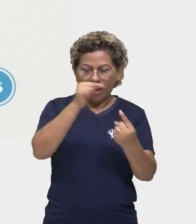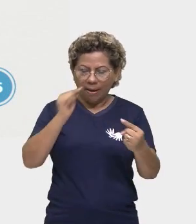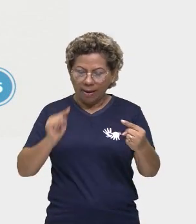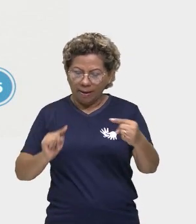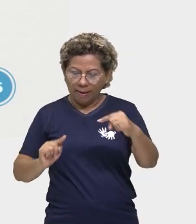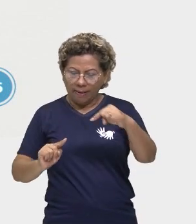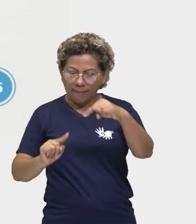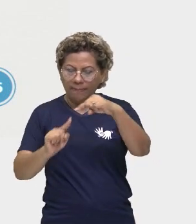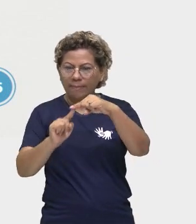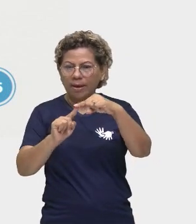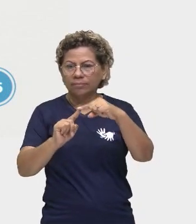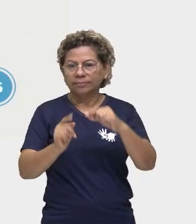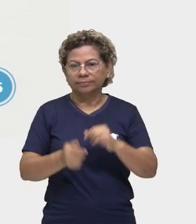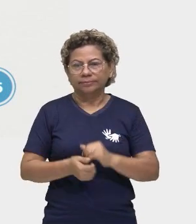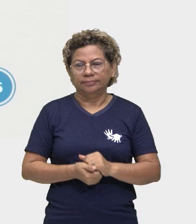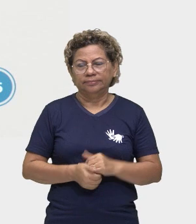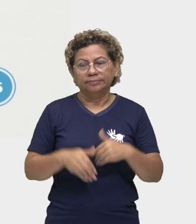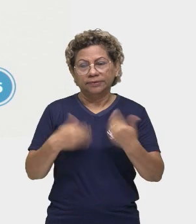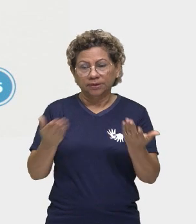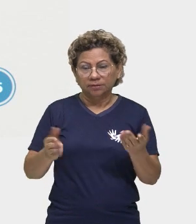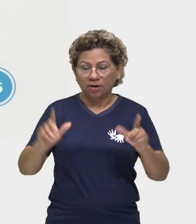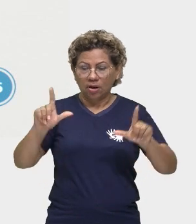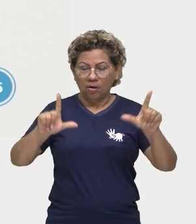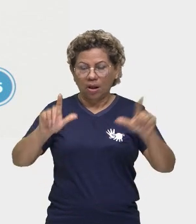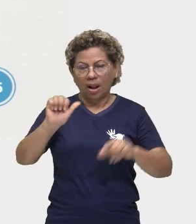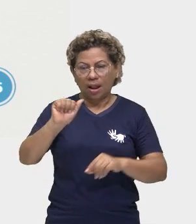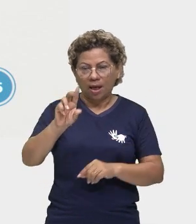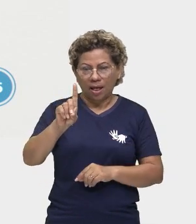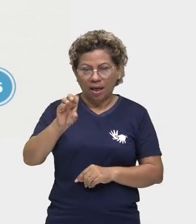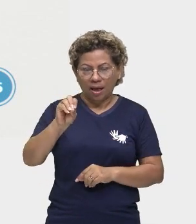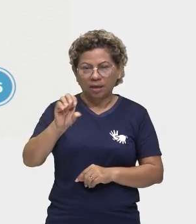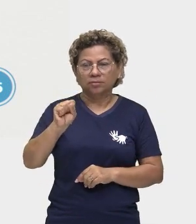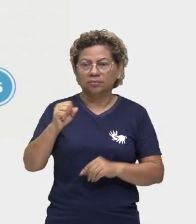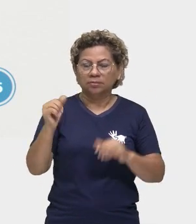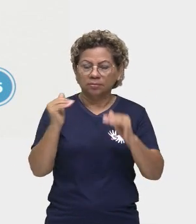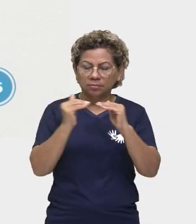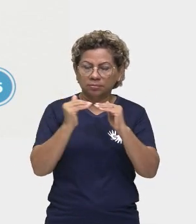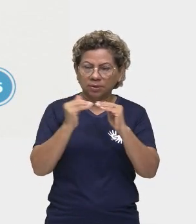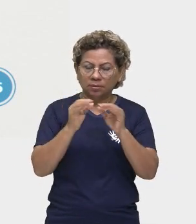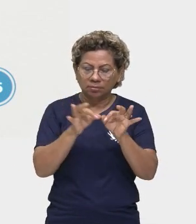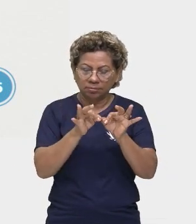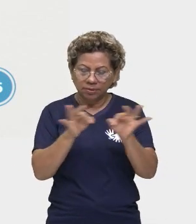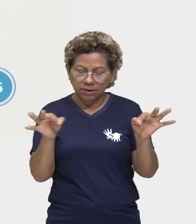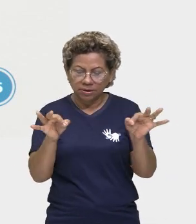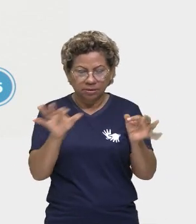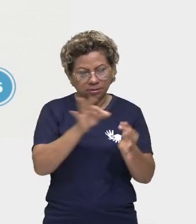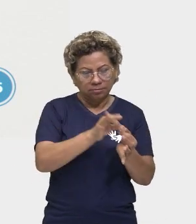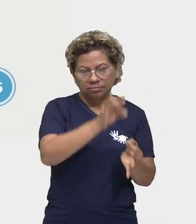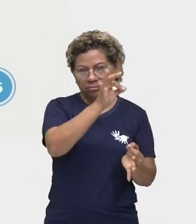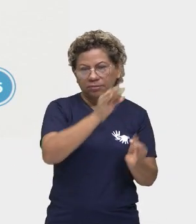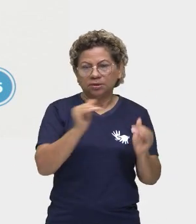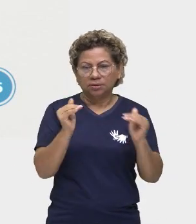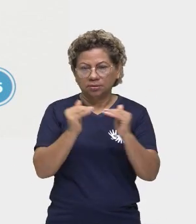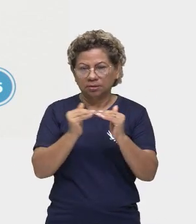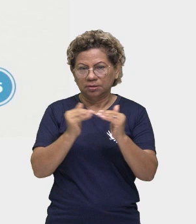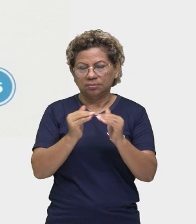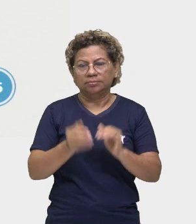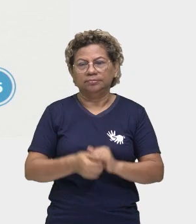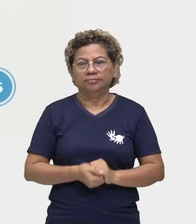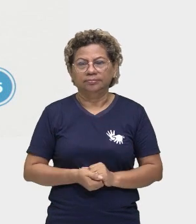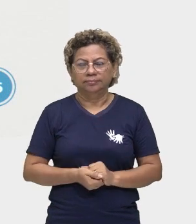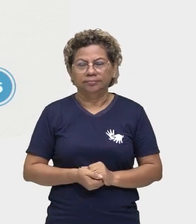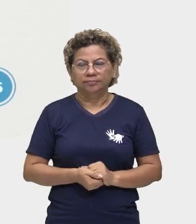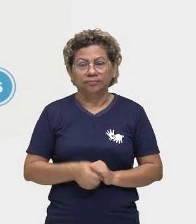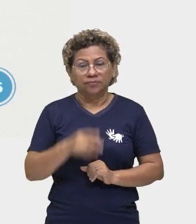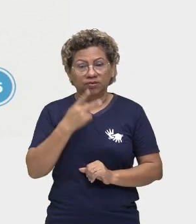né? Ou seja, tanto os lados devem ter a mesma medida, como os ângulos também devem ter a mesma medida, né? No caso congruente. Quando